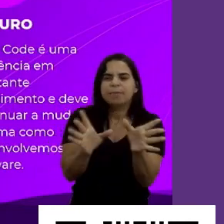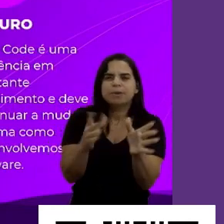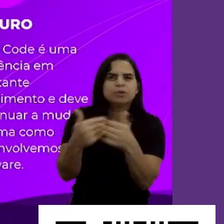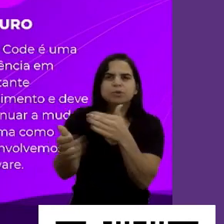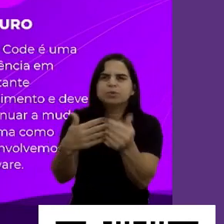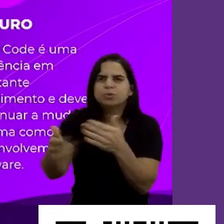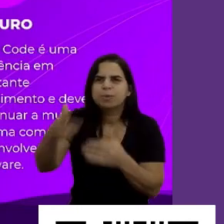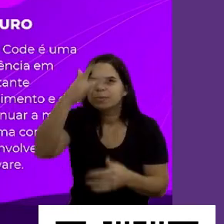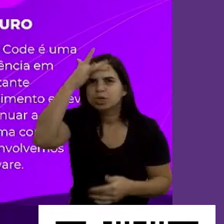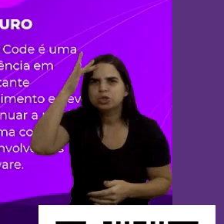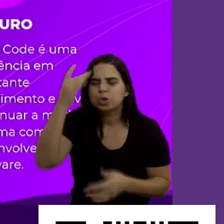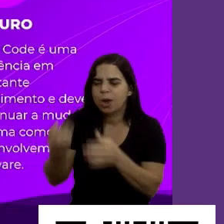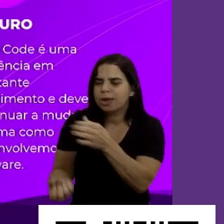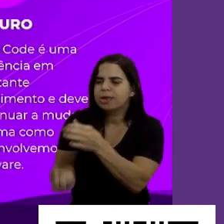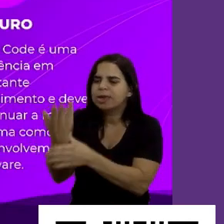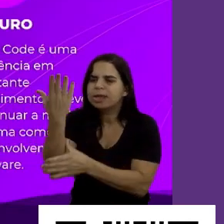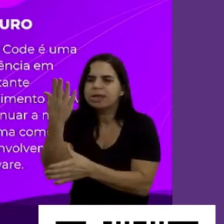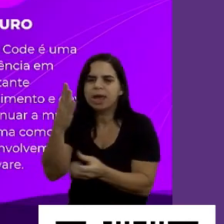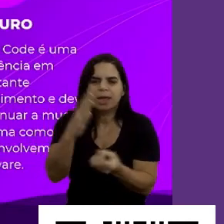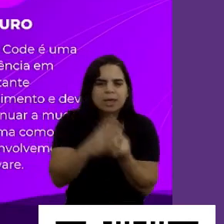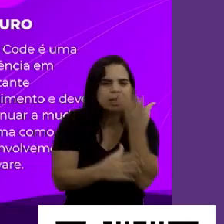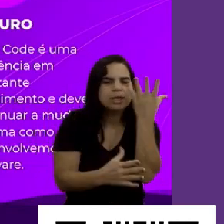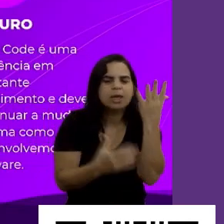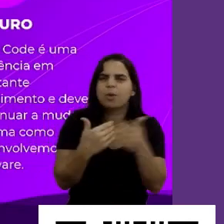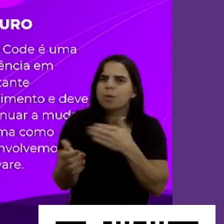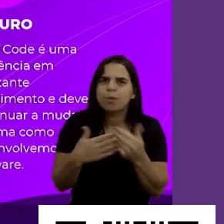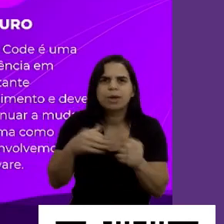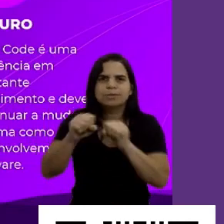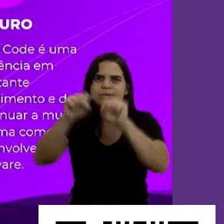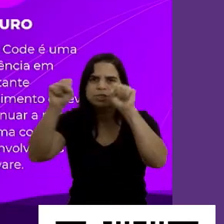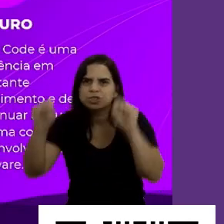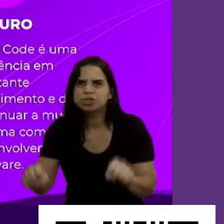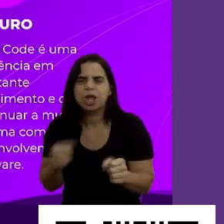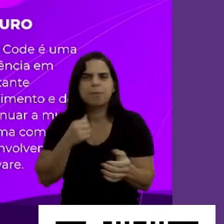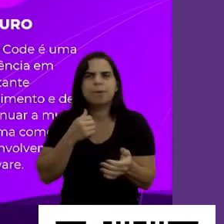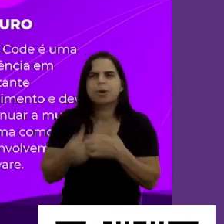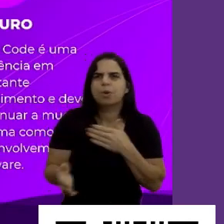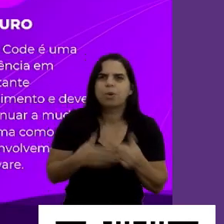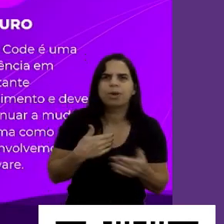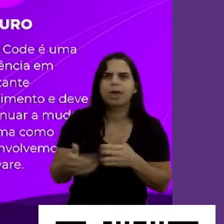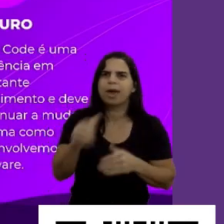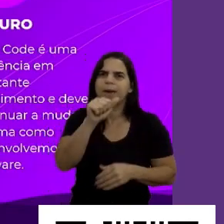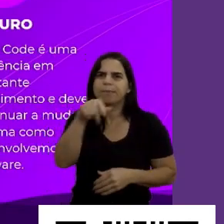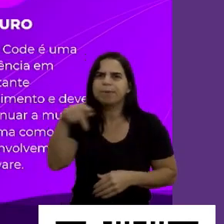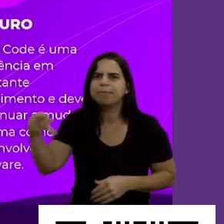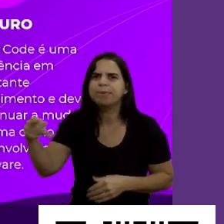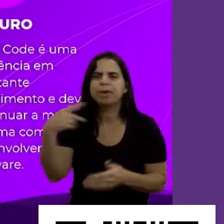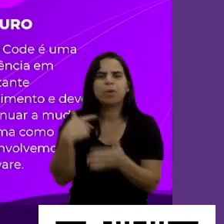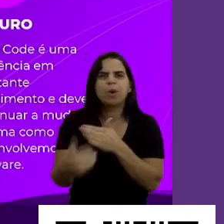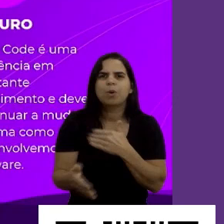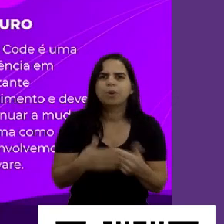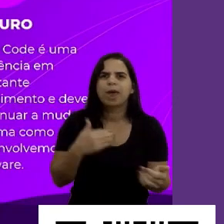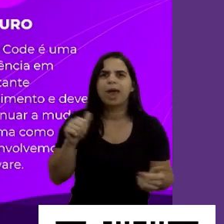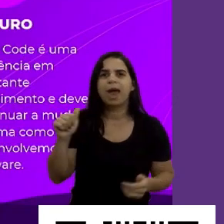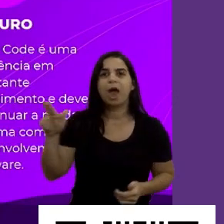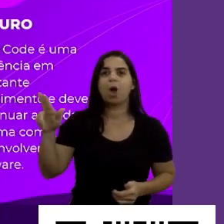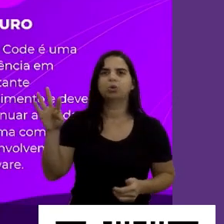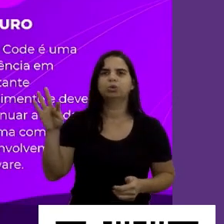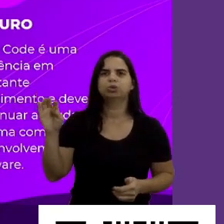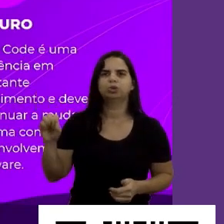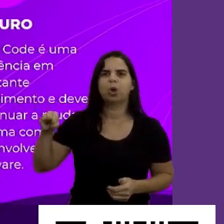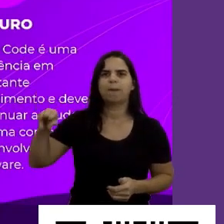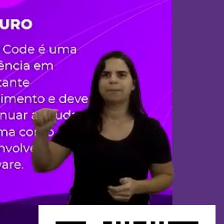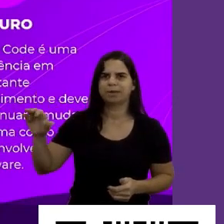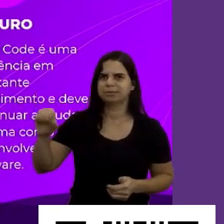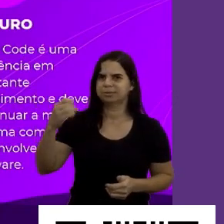qualquer sistema qualquer aplicativo qualquer automação mas eu vou fazer um parêntese aqui